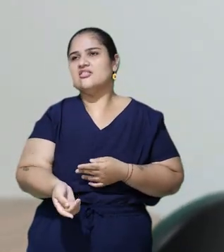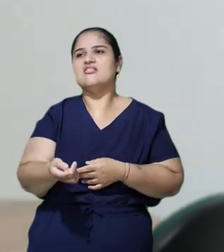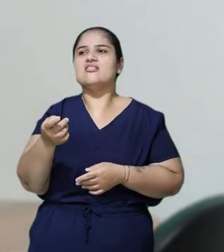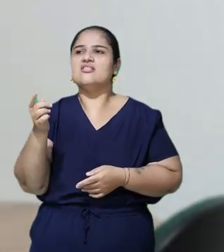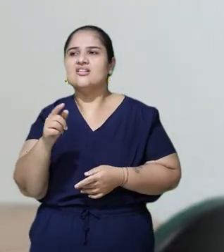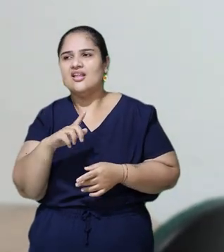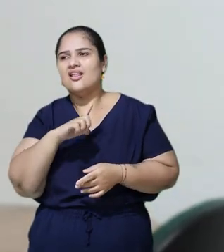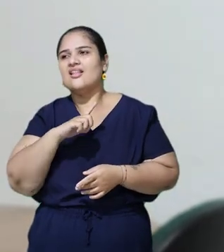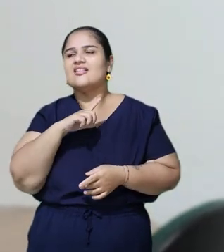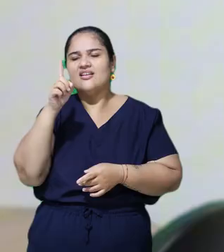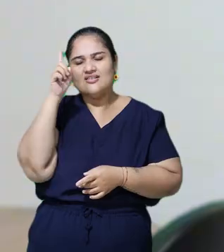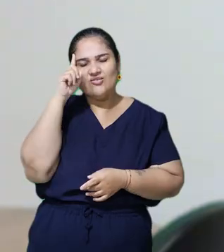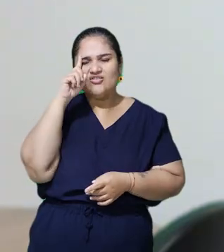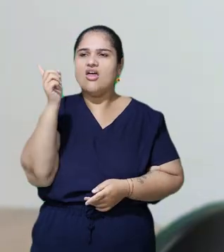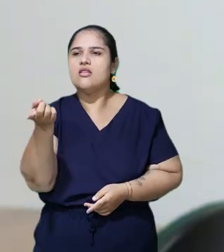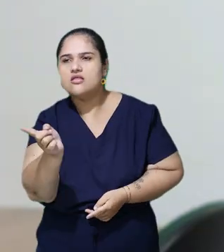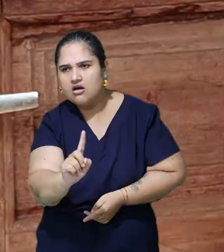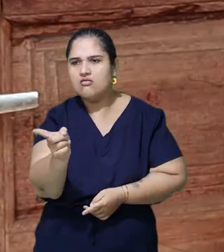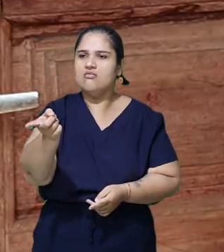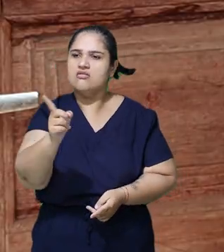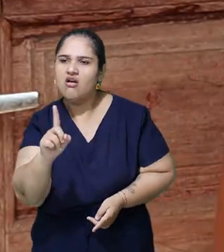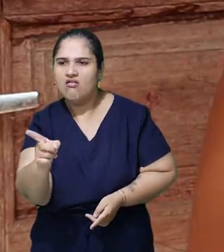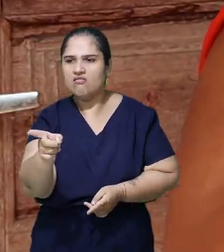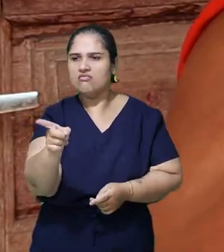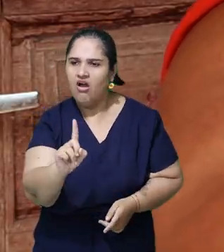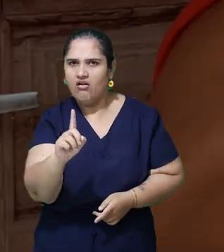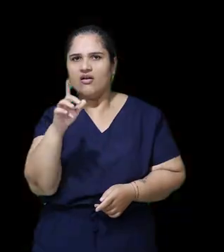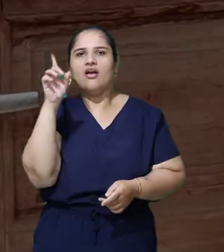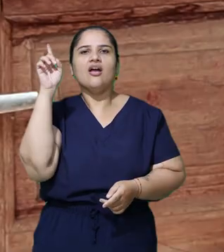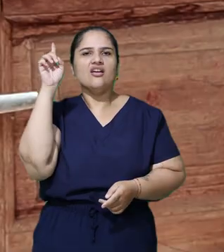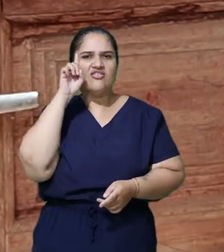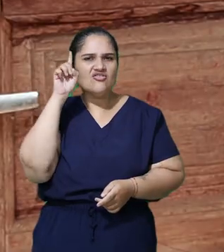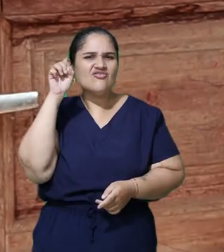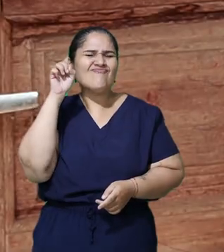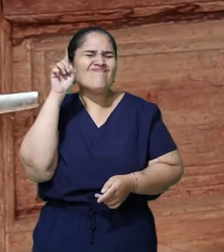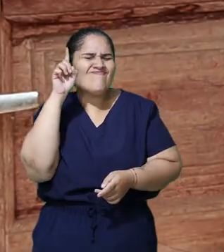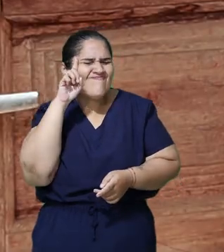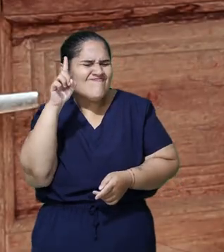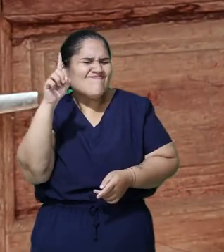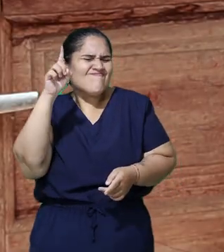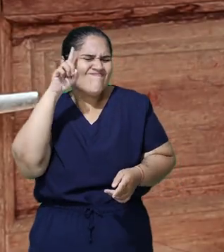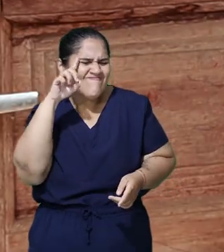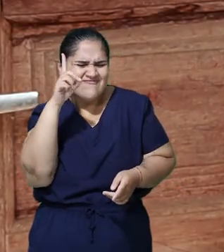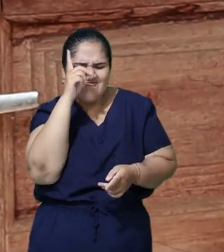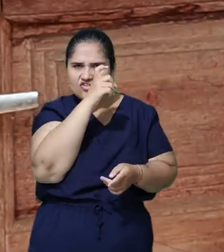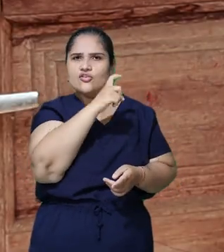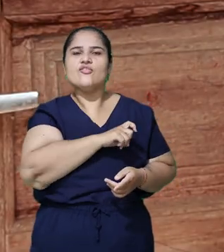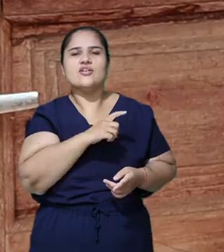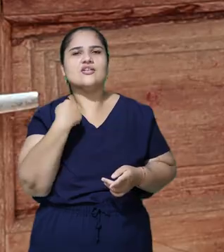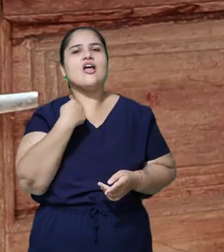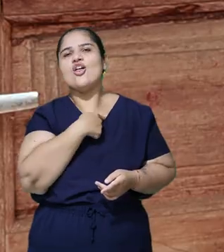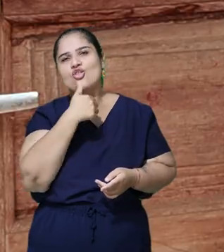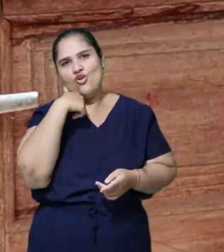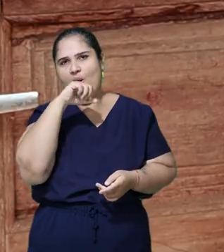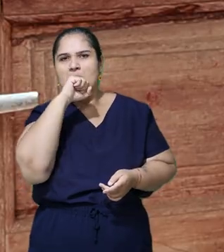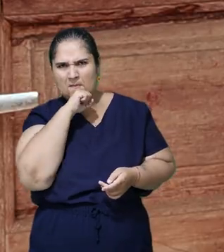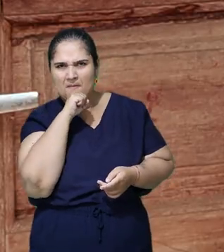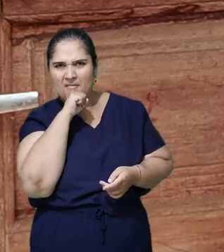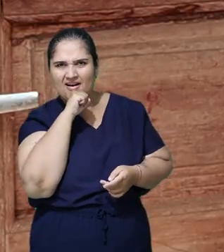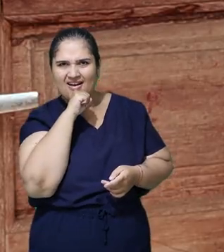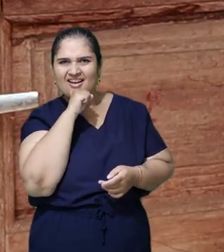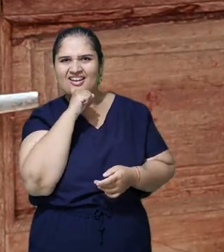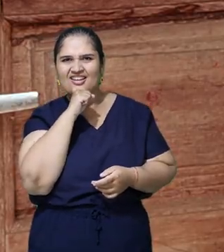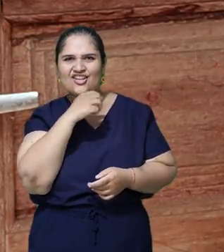É muito difícil. É muita força na cara. Só a gente mulher típica que sente o que eu